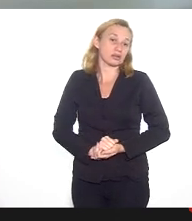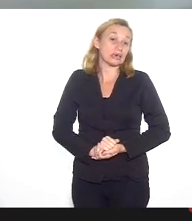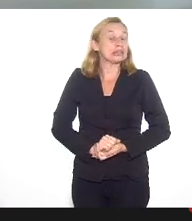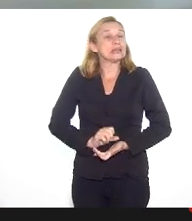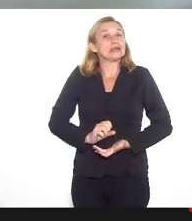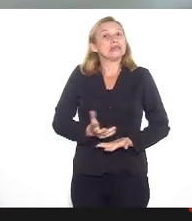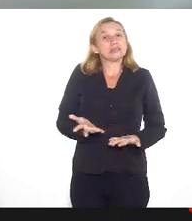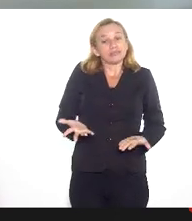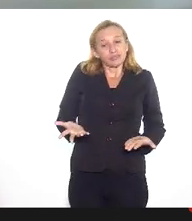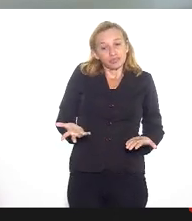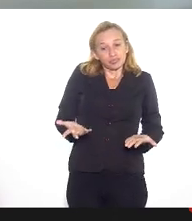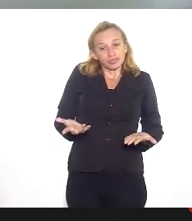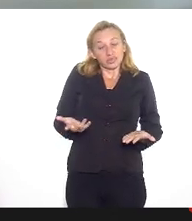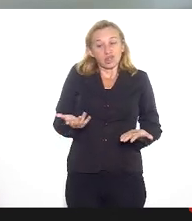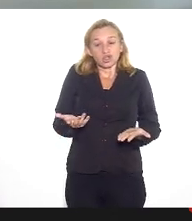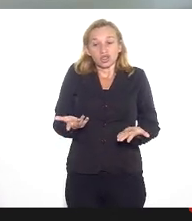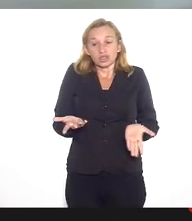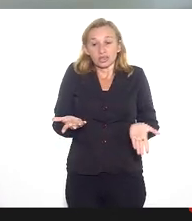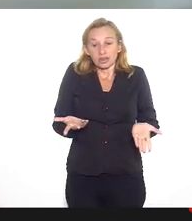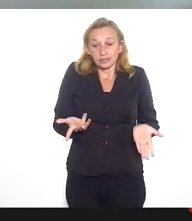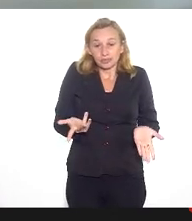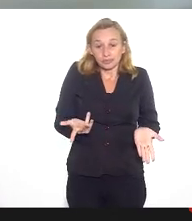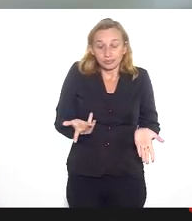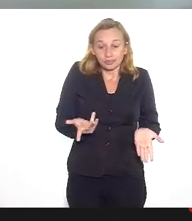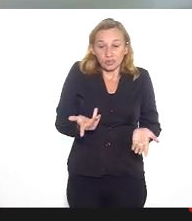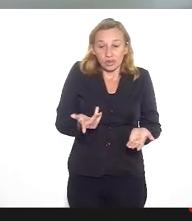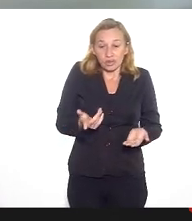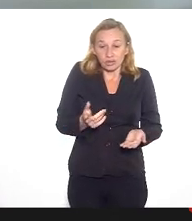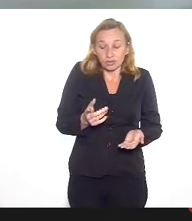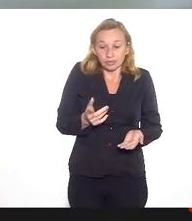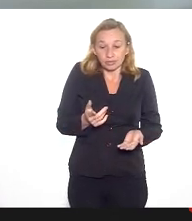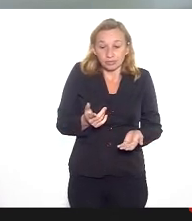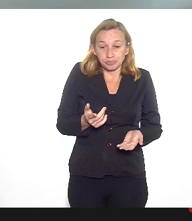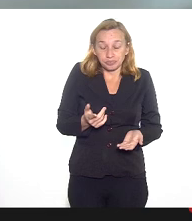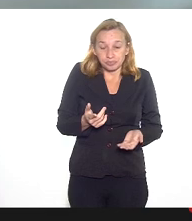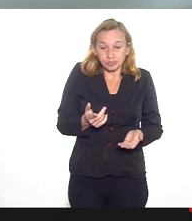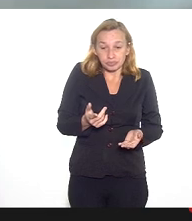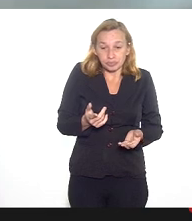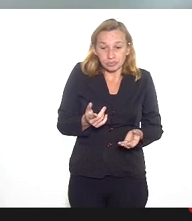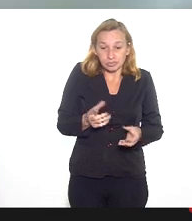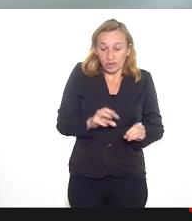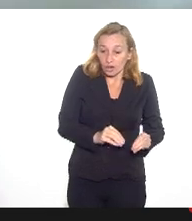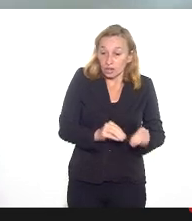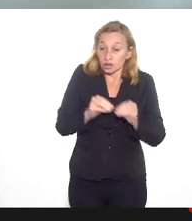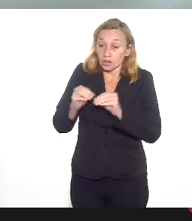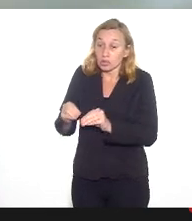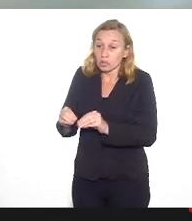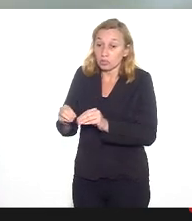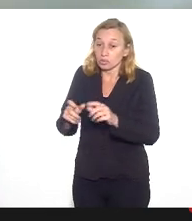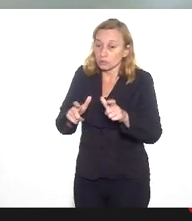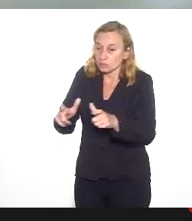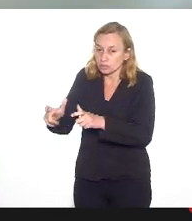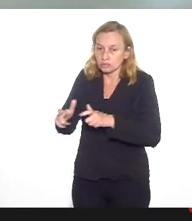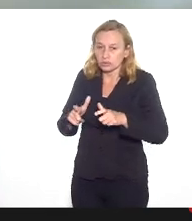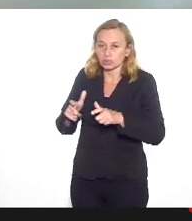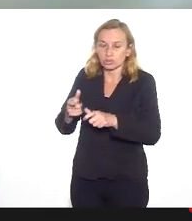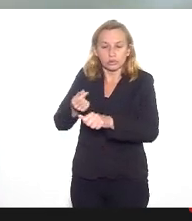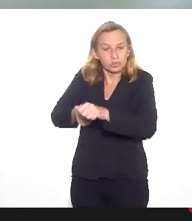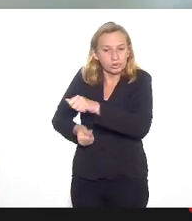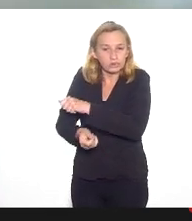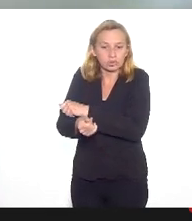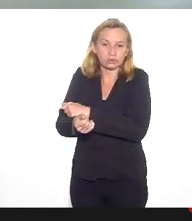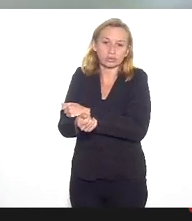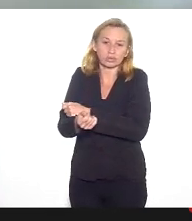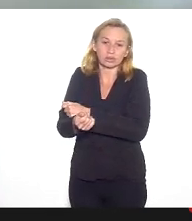gente está subsidiando investimento em outras unidades federativas, né? Em